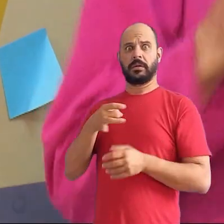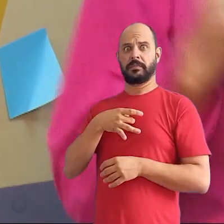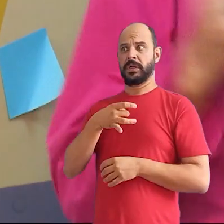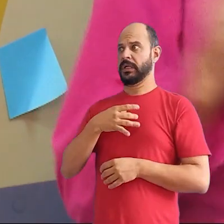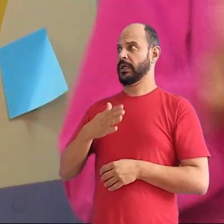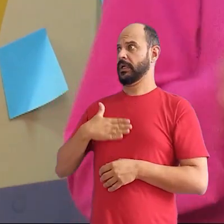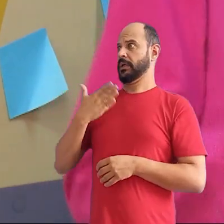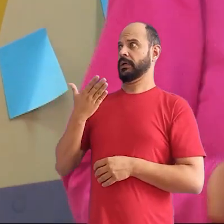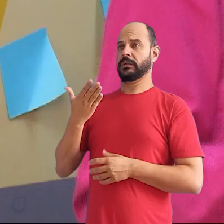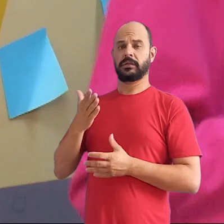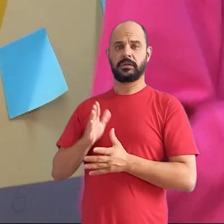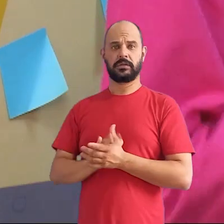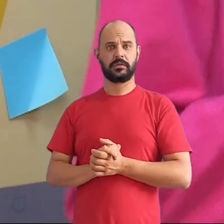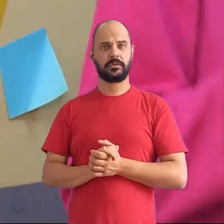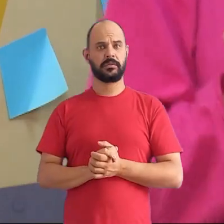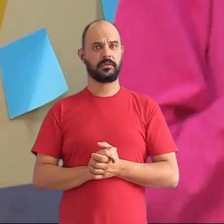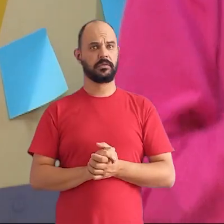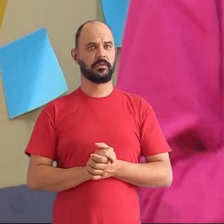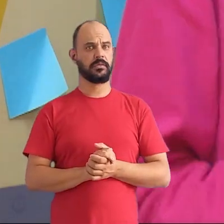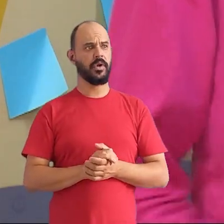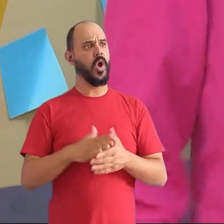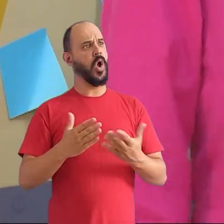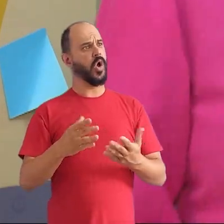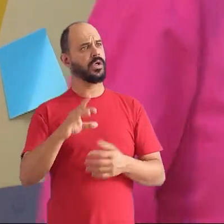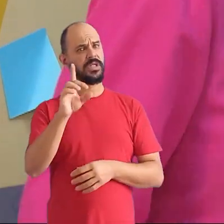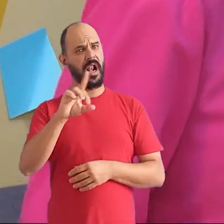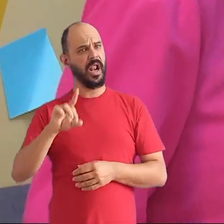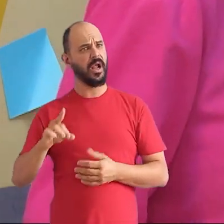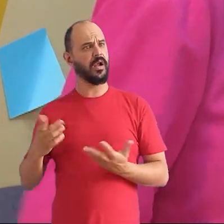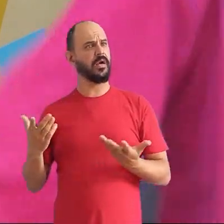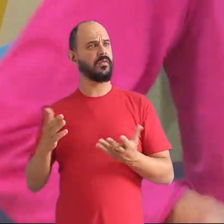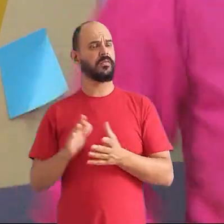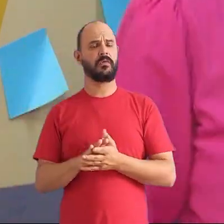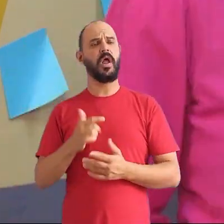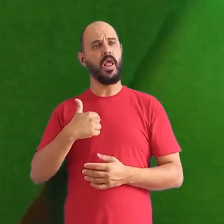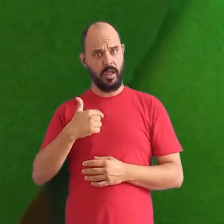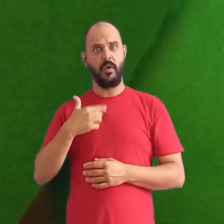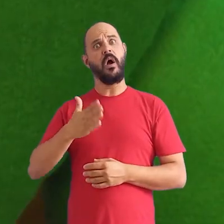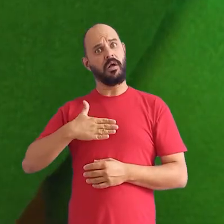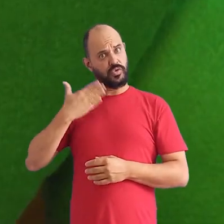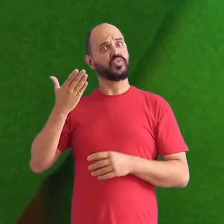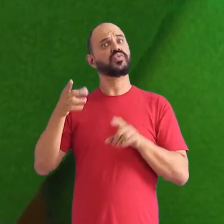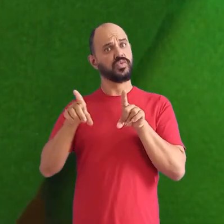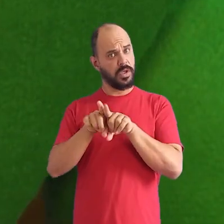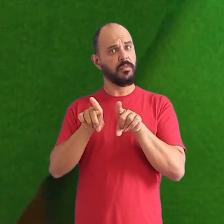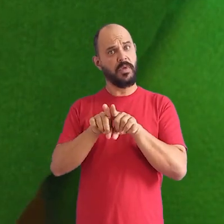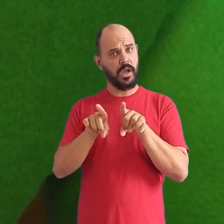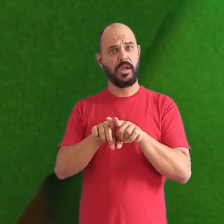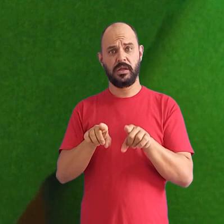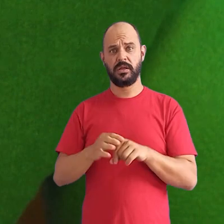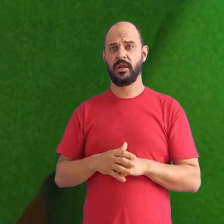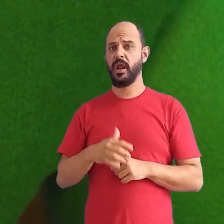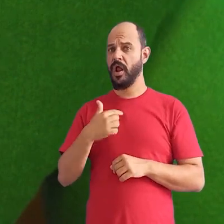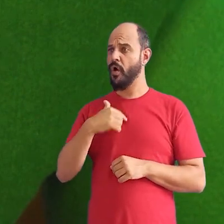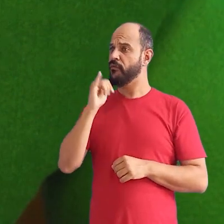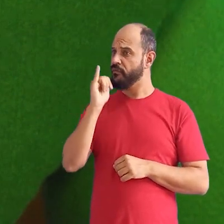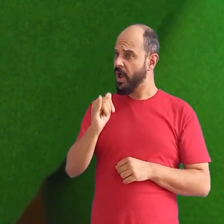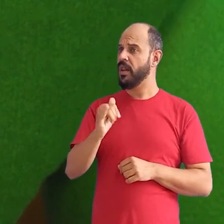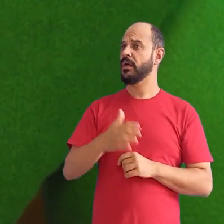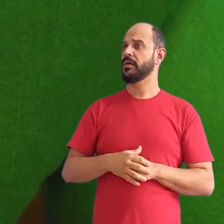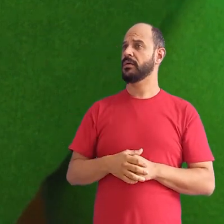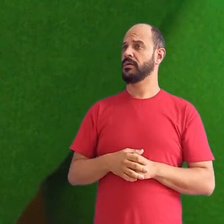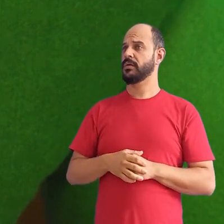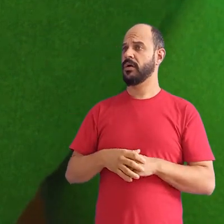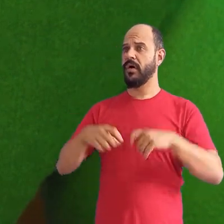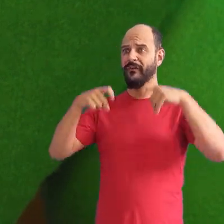Ai, que susto! Ai, que susto, Léo! Eu que levei o maior sustão!